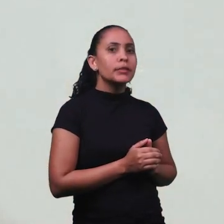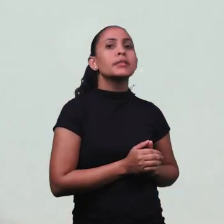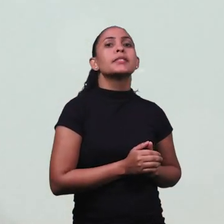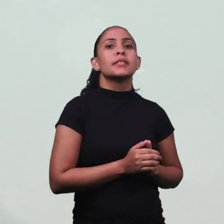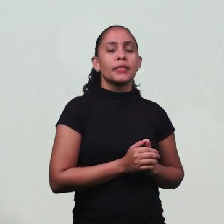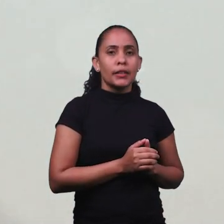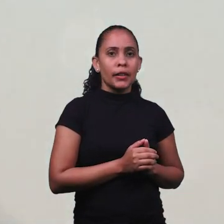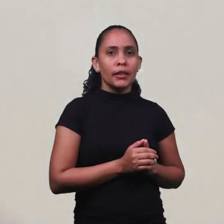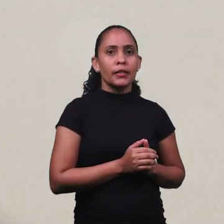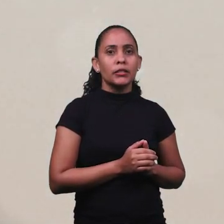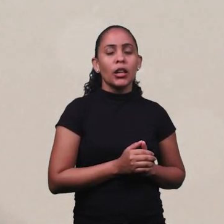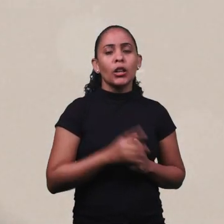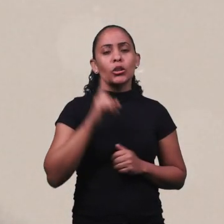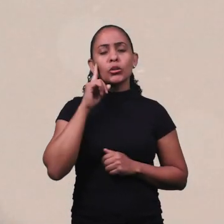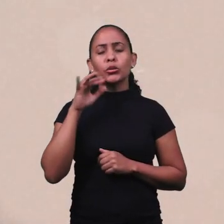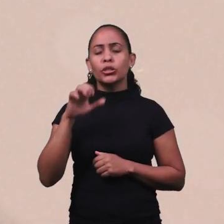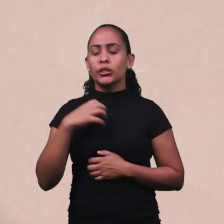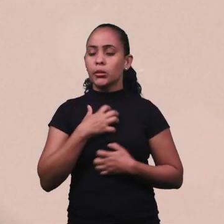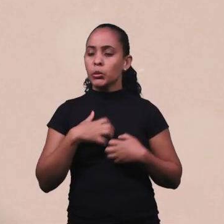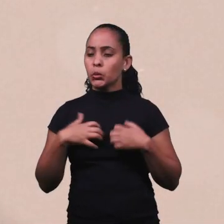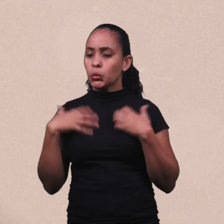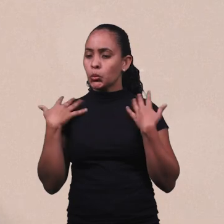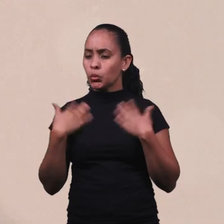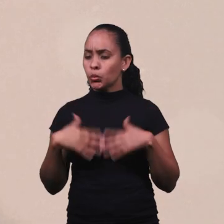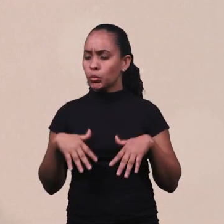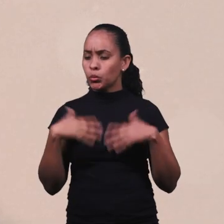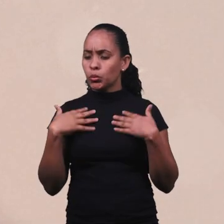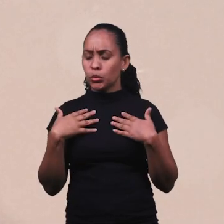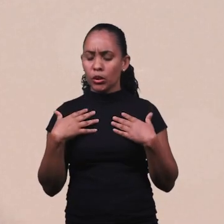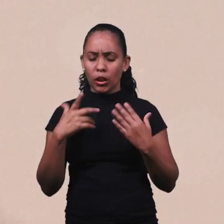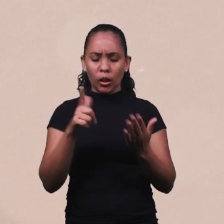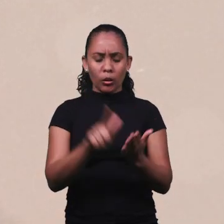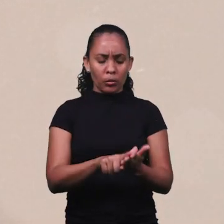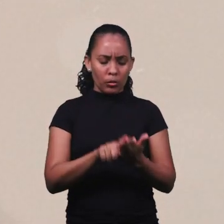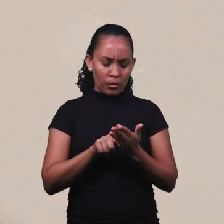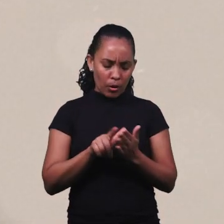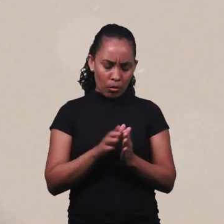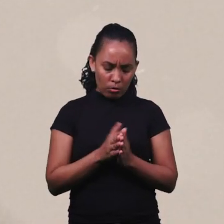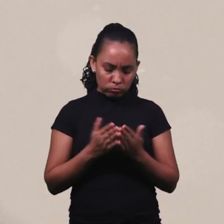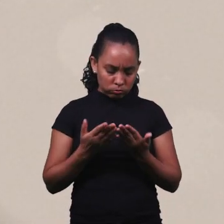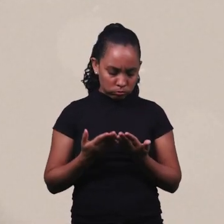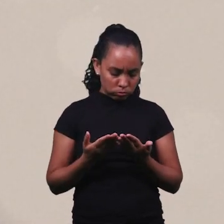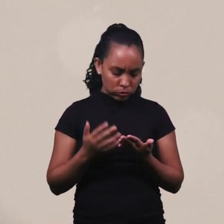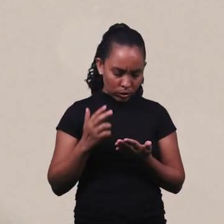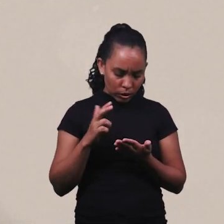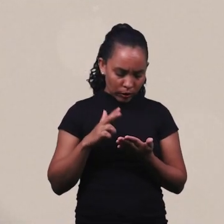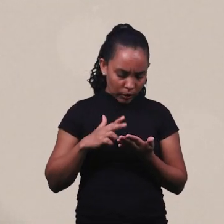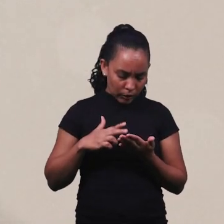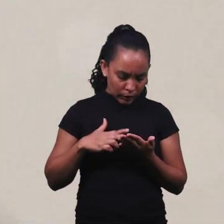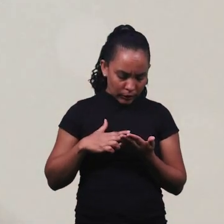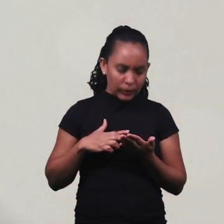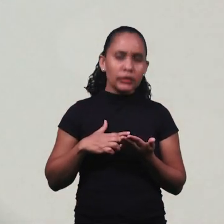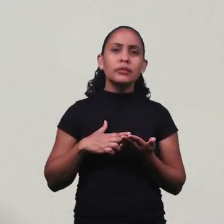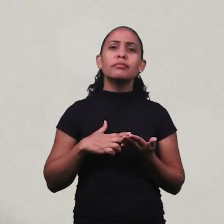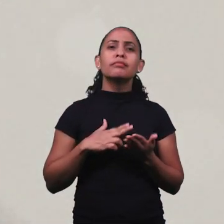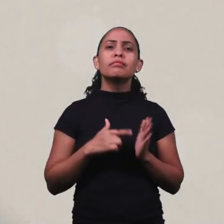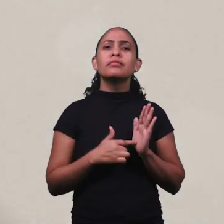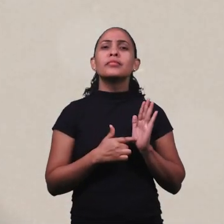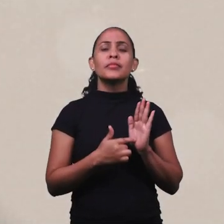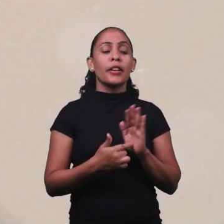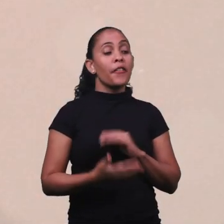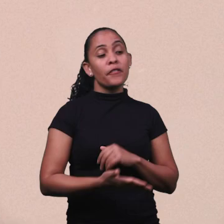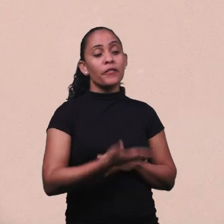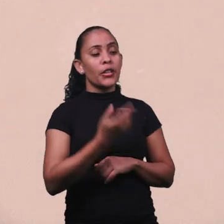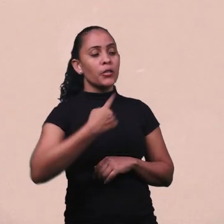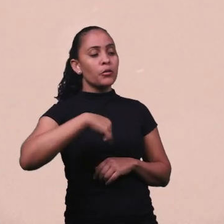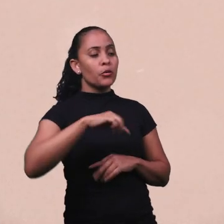um dia, na minha angústia, eu abri aquele panfleto e estava escrito: vinde a